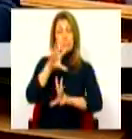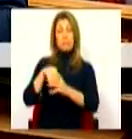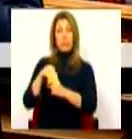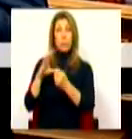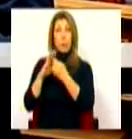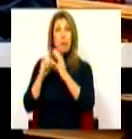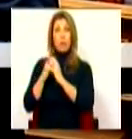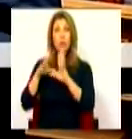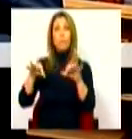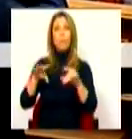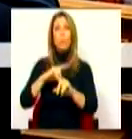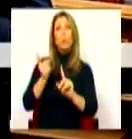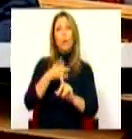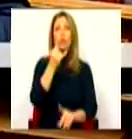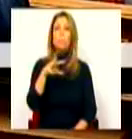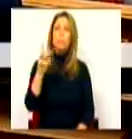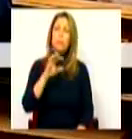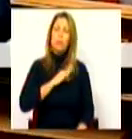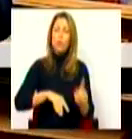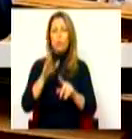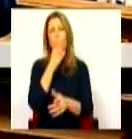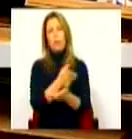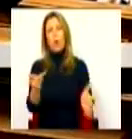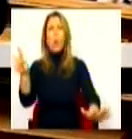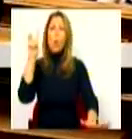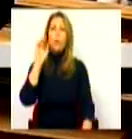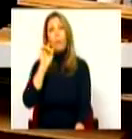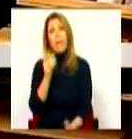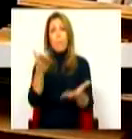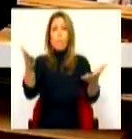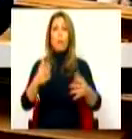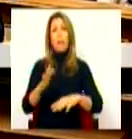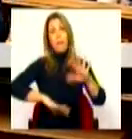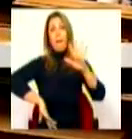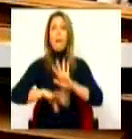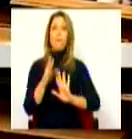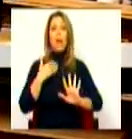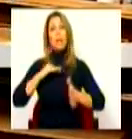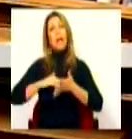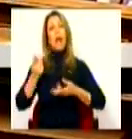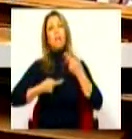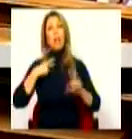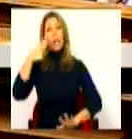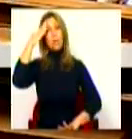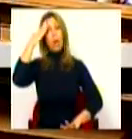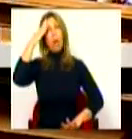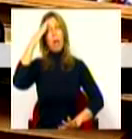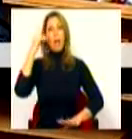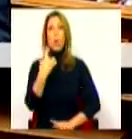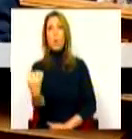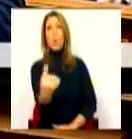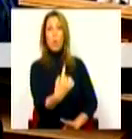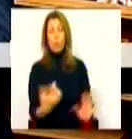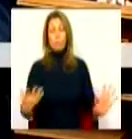final de 2013, se os deputados ouçam, que é muito importante para o vosso exame de consciência individual, as imparidades registadas na